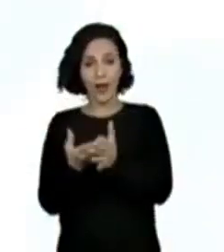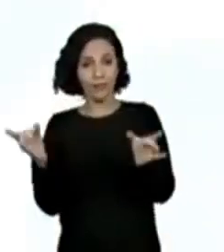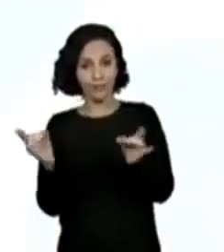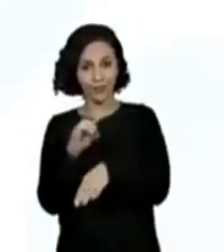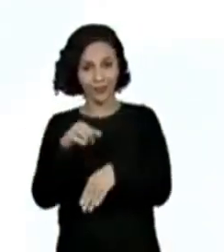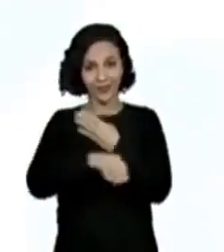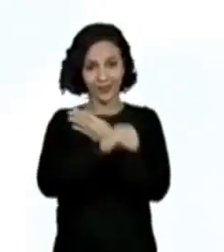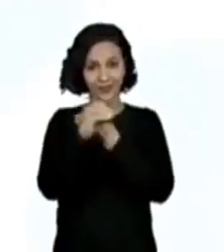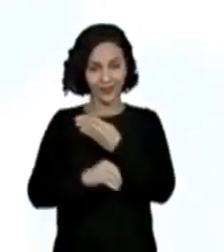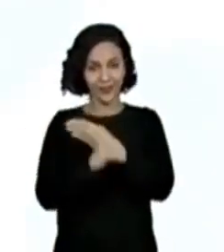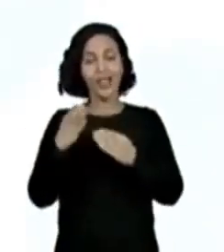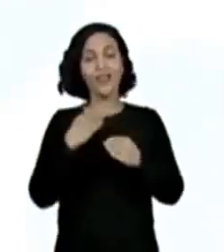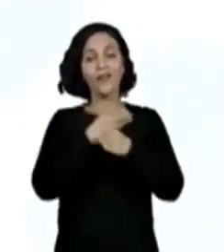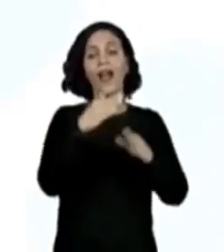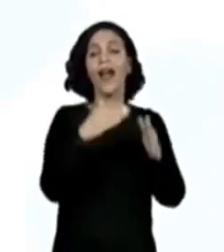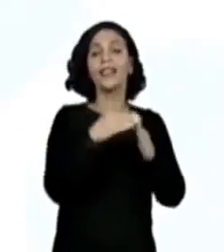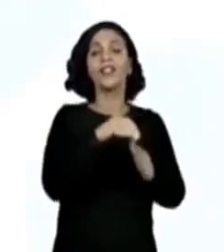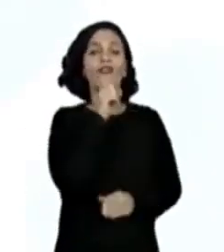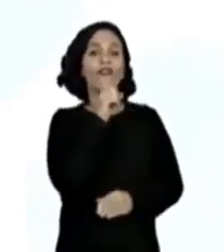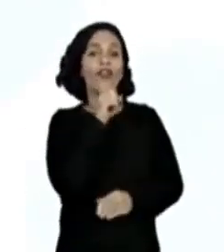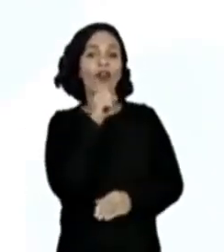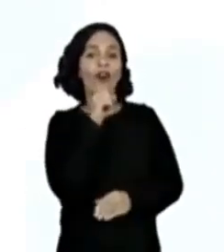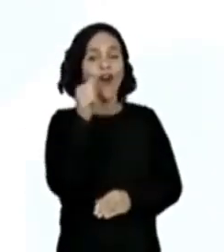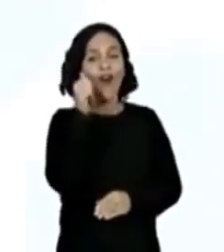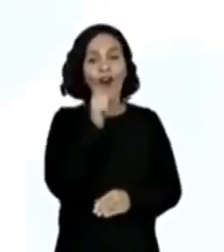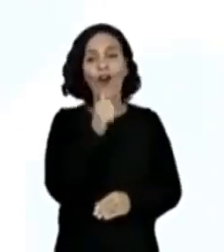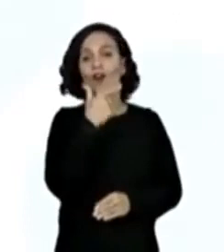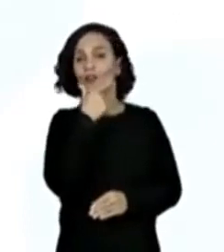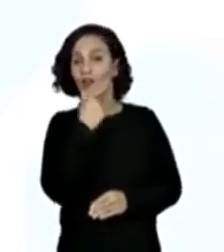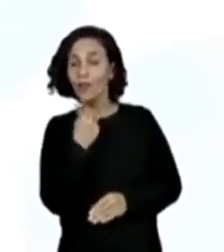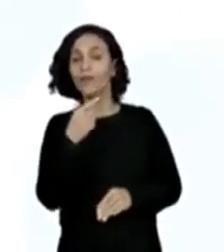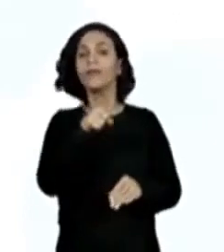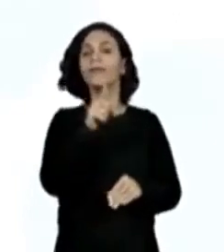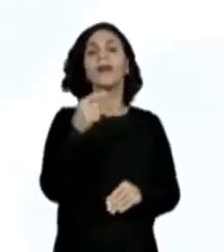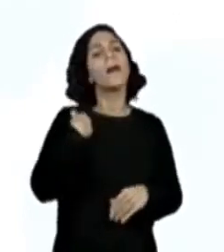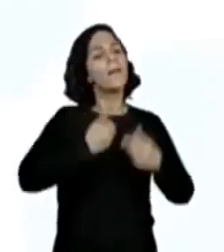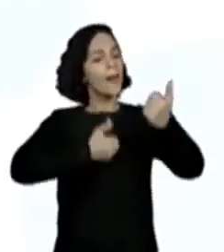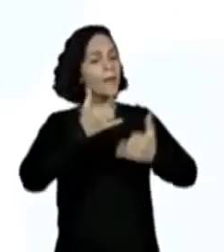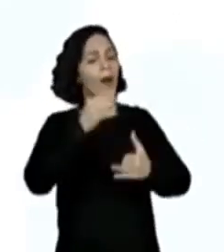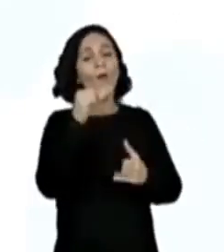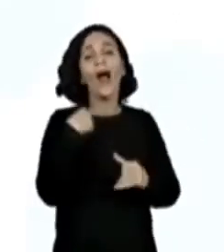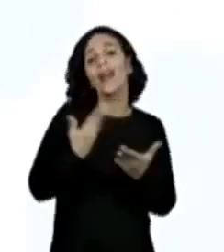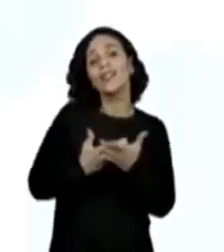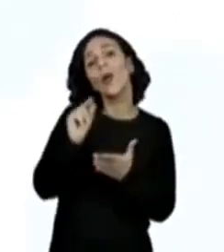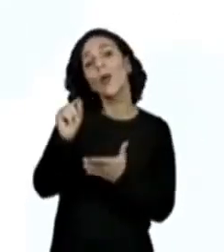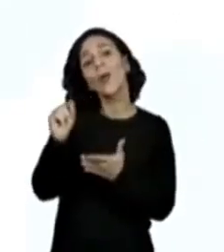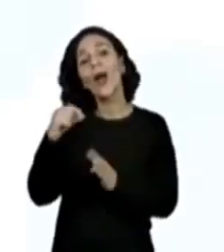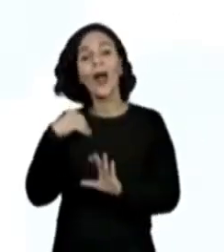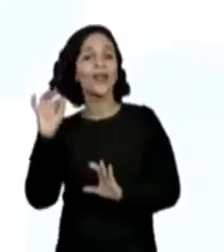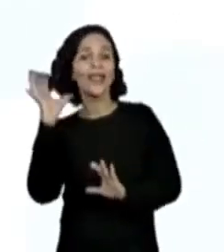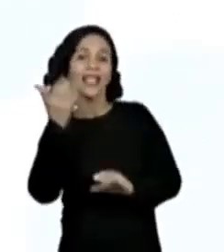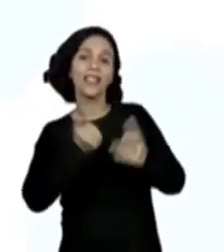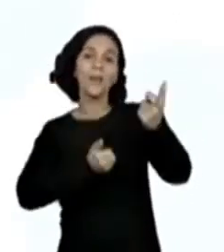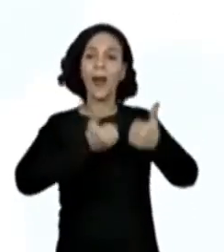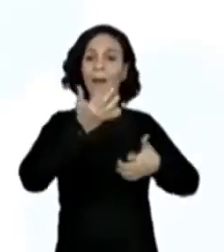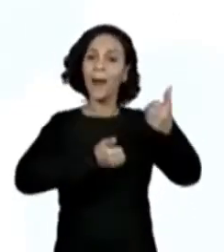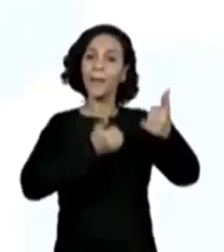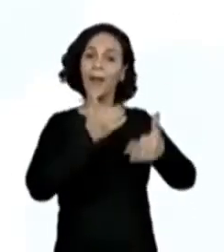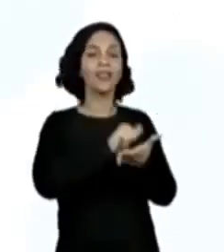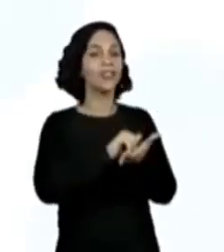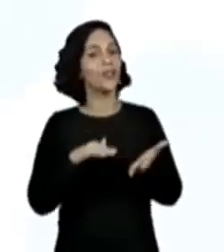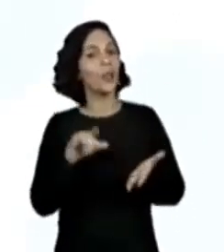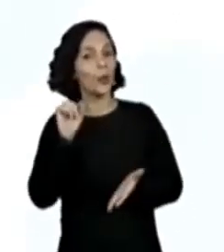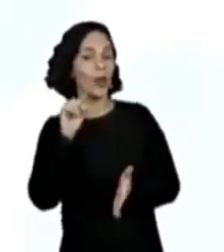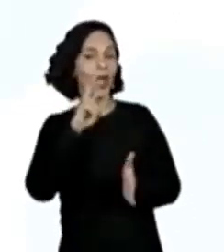Centro de Mídias, lá na casa dos seus avós, para contar quais foram as atividades que eles receberam, quais foram